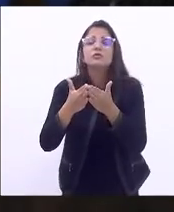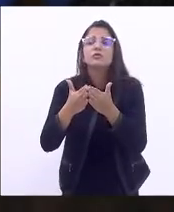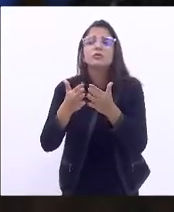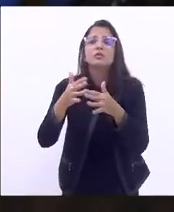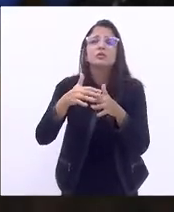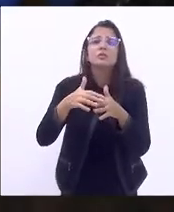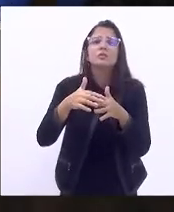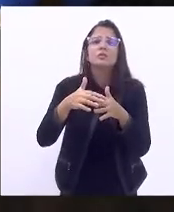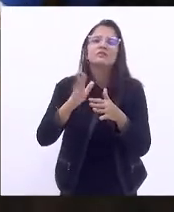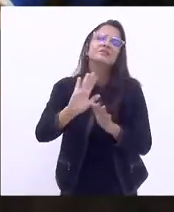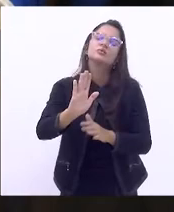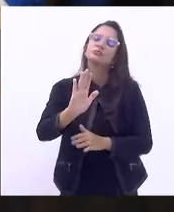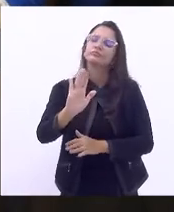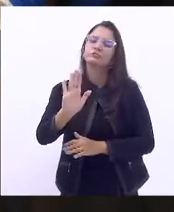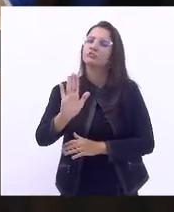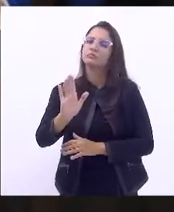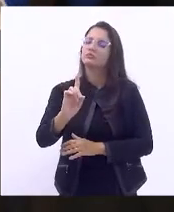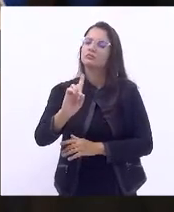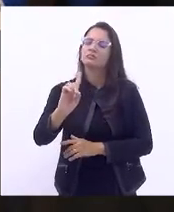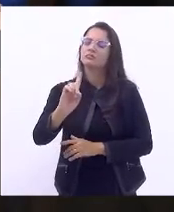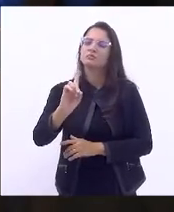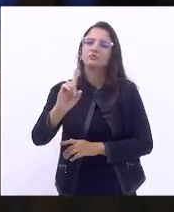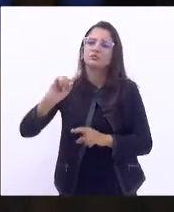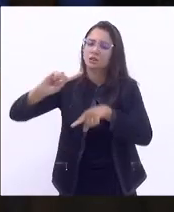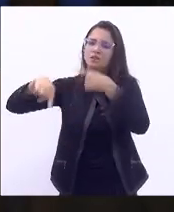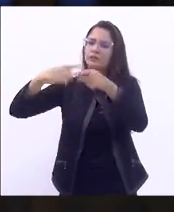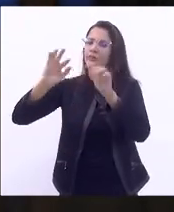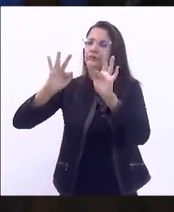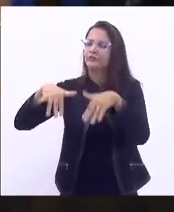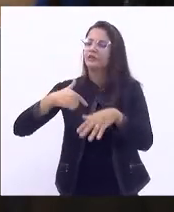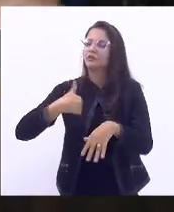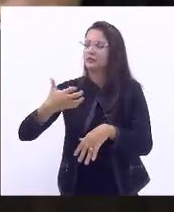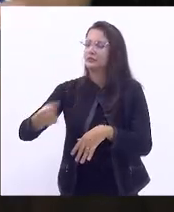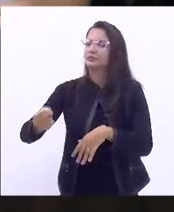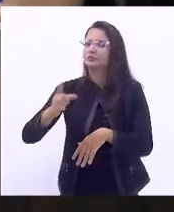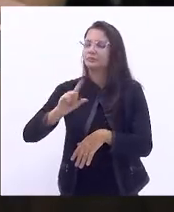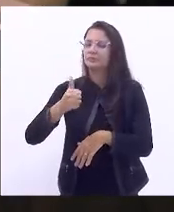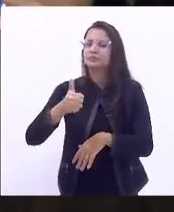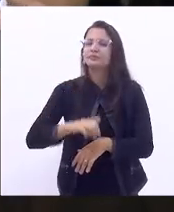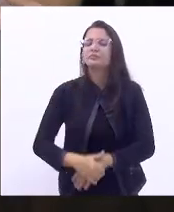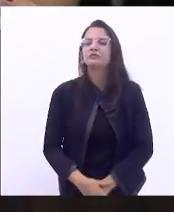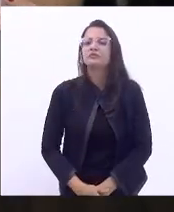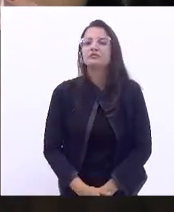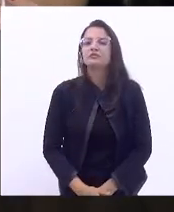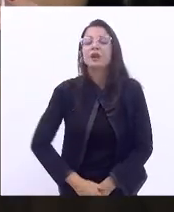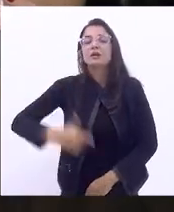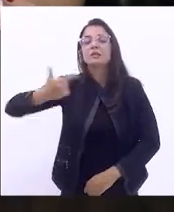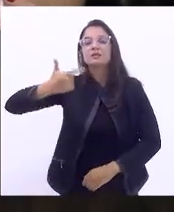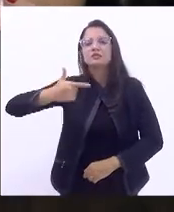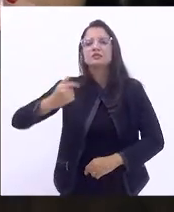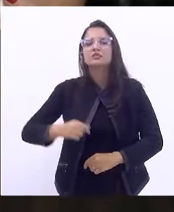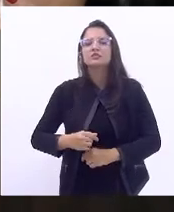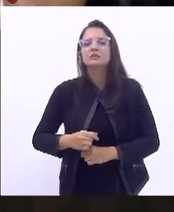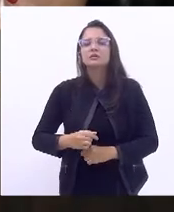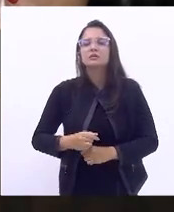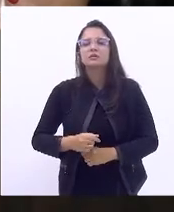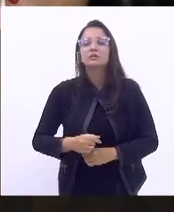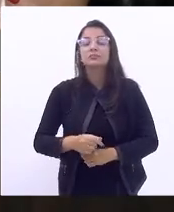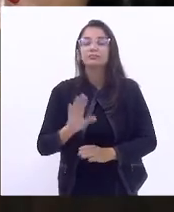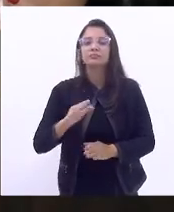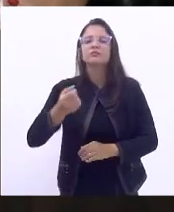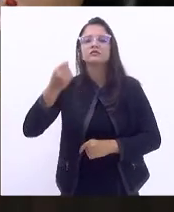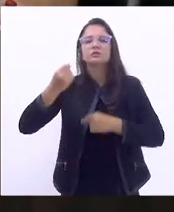ordem sobre a votação. Depois, Vossa Excelência, no final eu concedo. Em segunda discussão única,